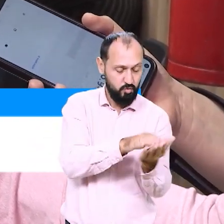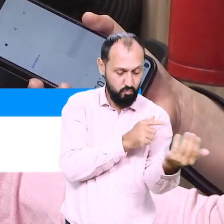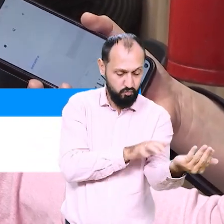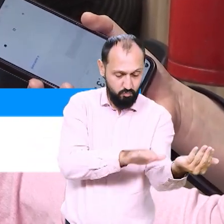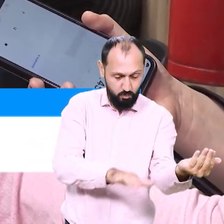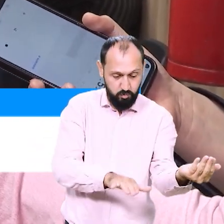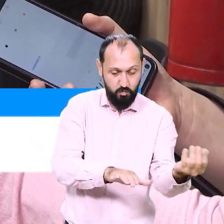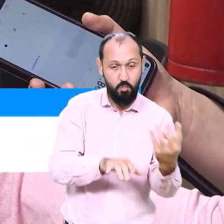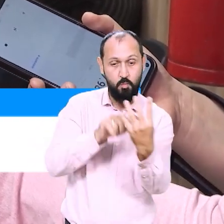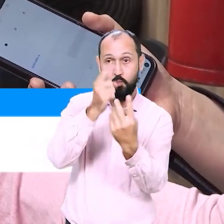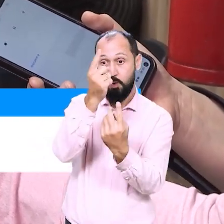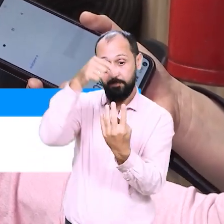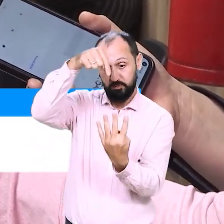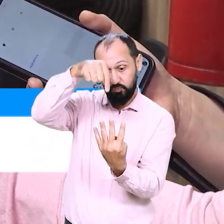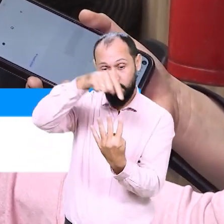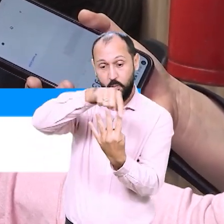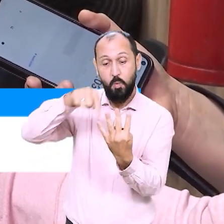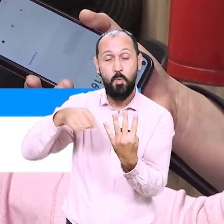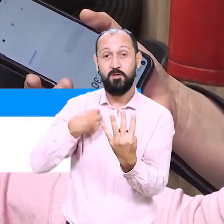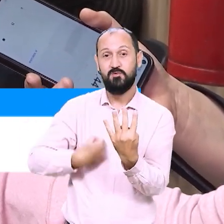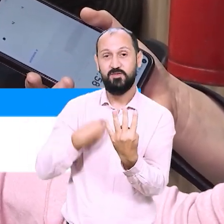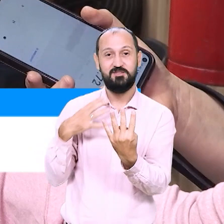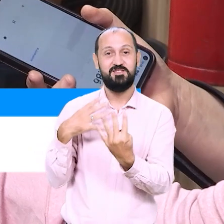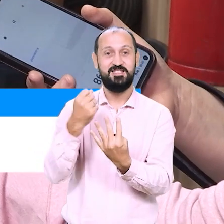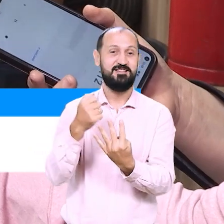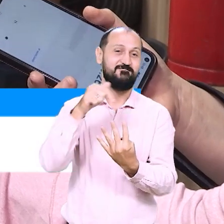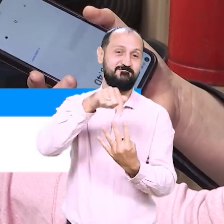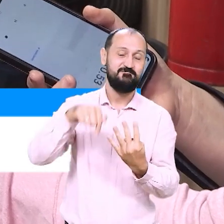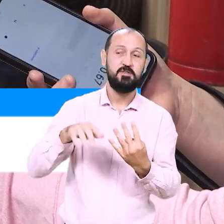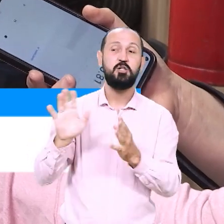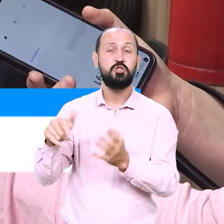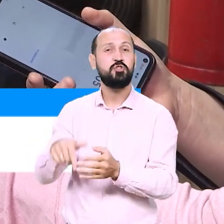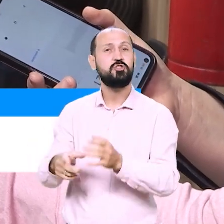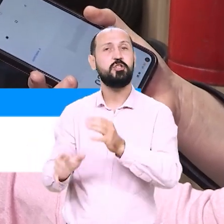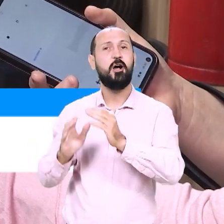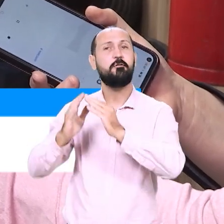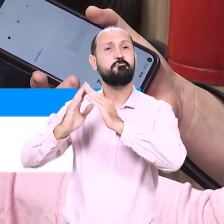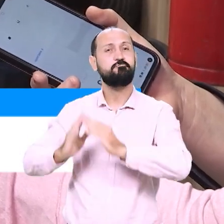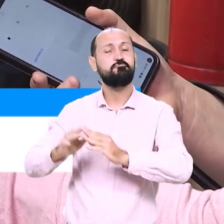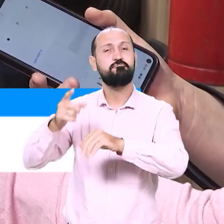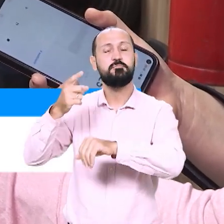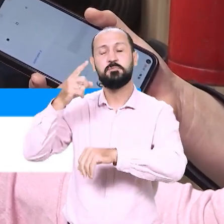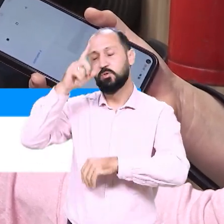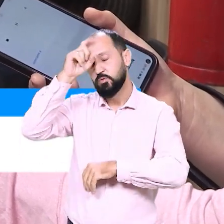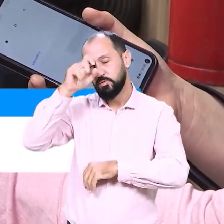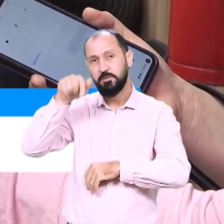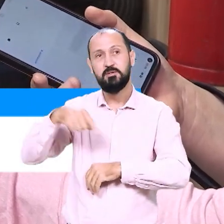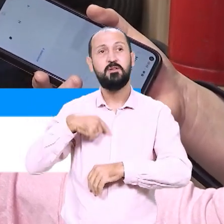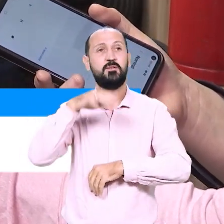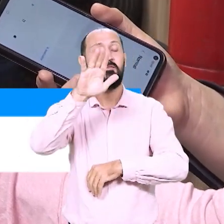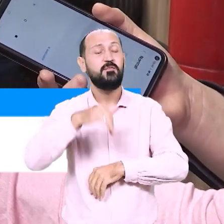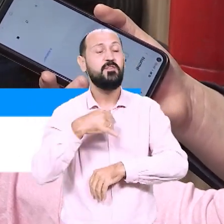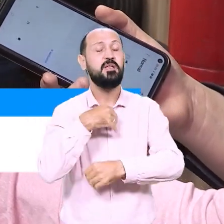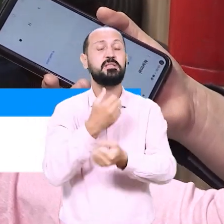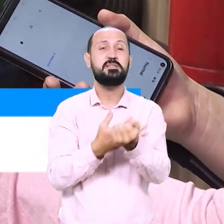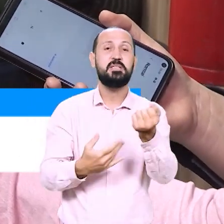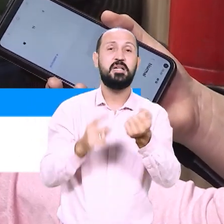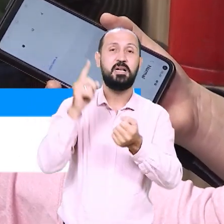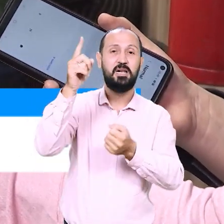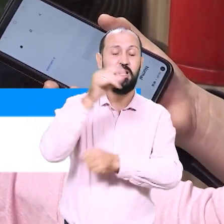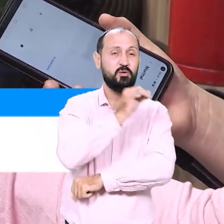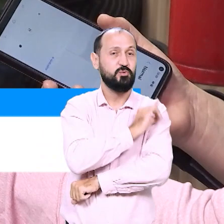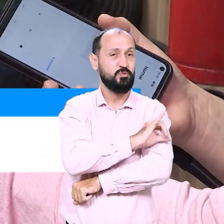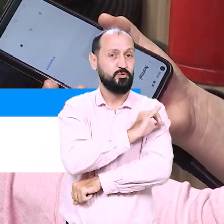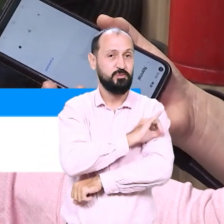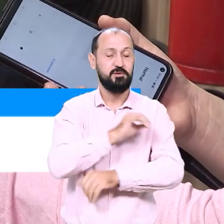uma bolsa de sangue você salva 4 vidas, né? E teve vezes que ele foi internado e às vezes não tinha, teve que vir do Rio de